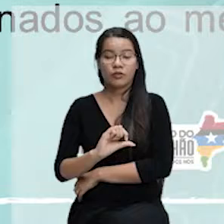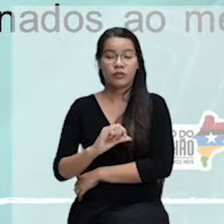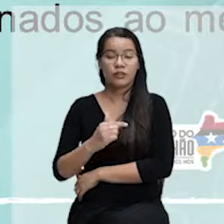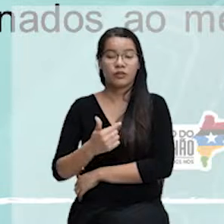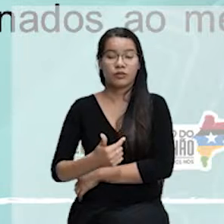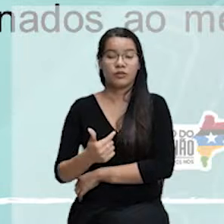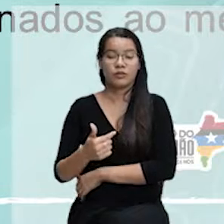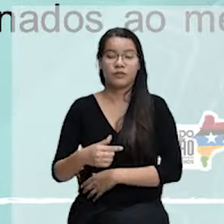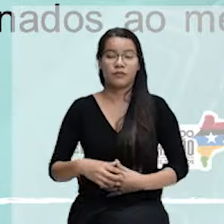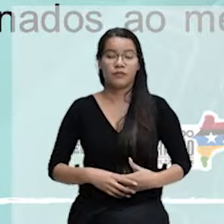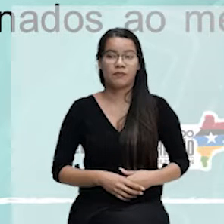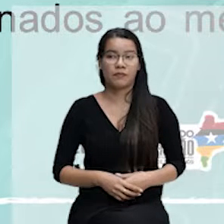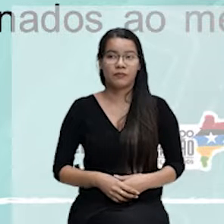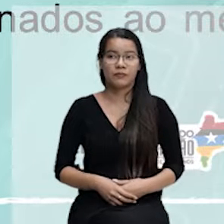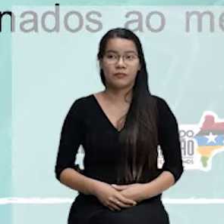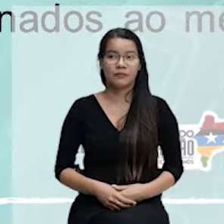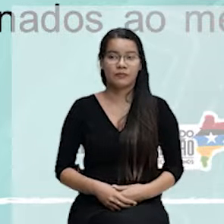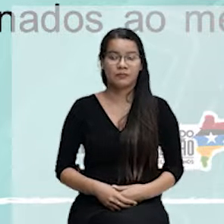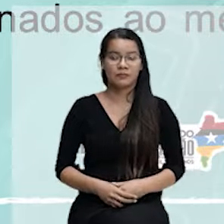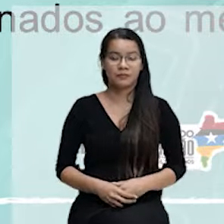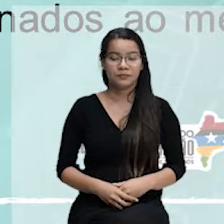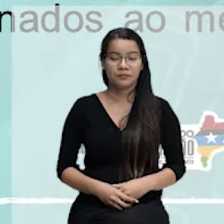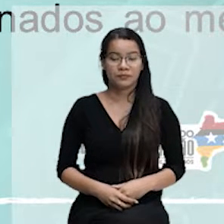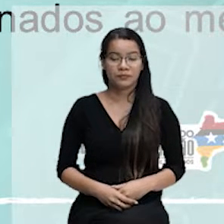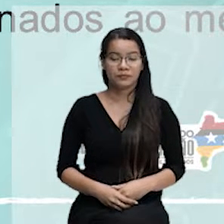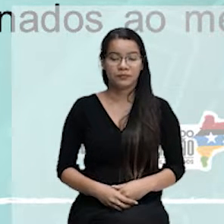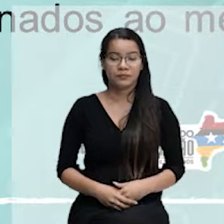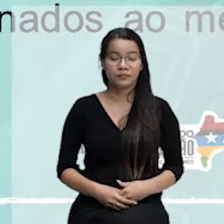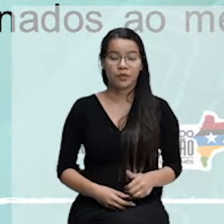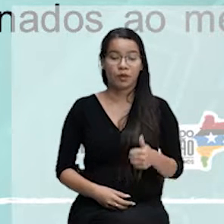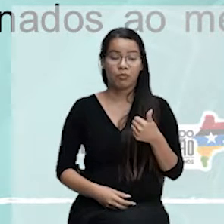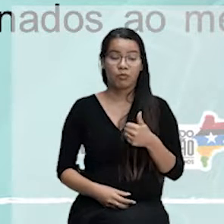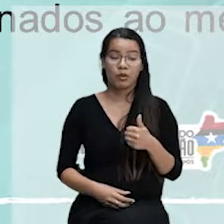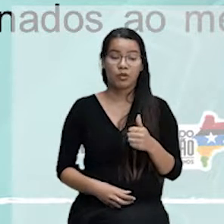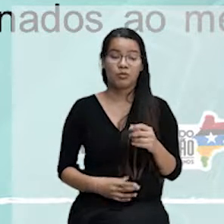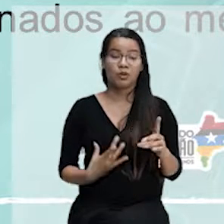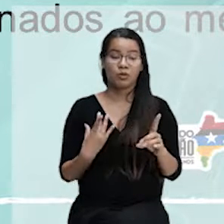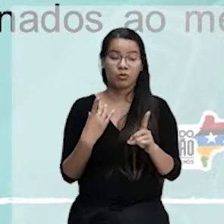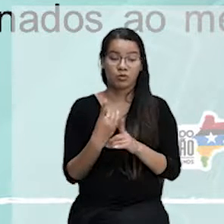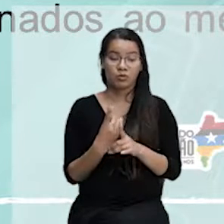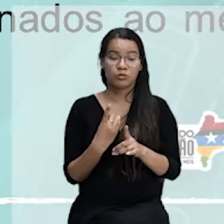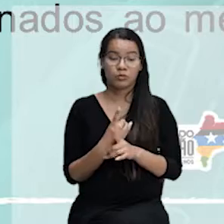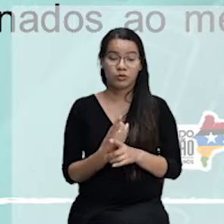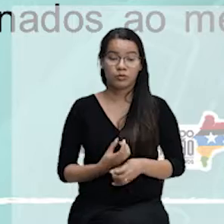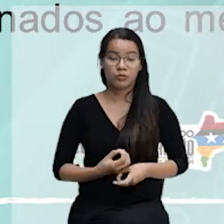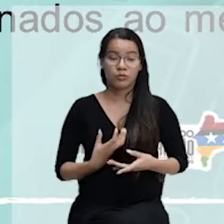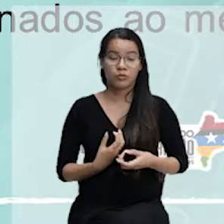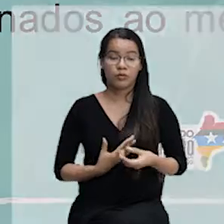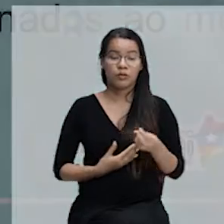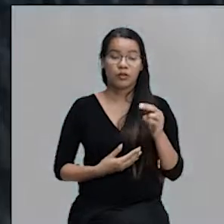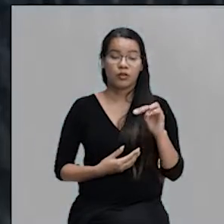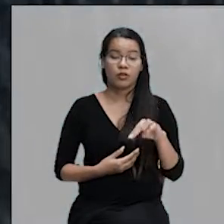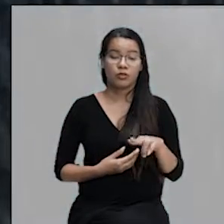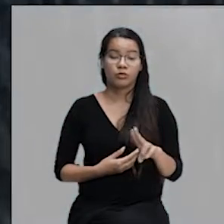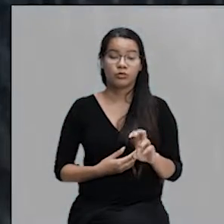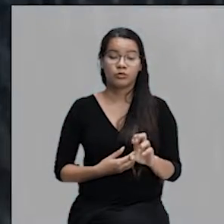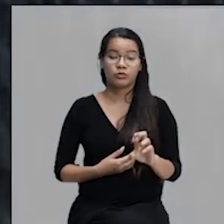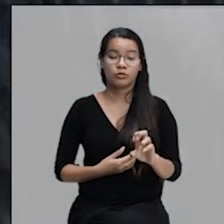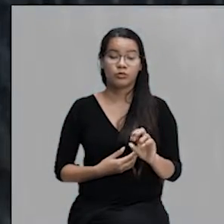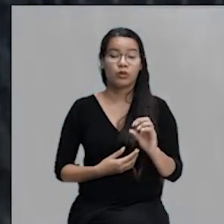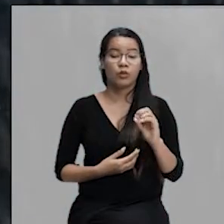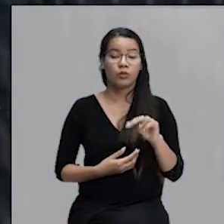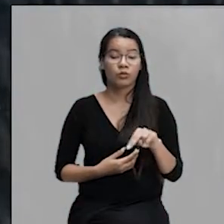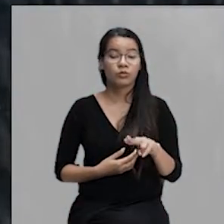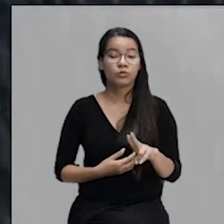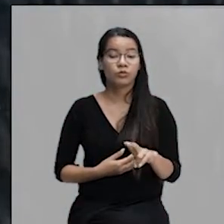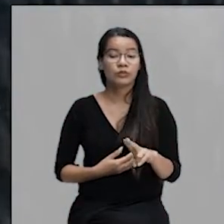em 1992, beleza? Entendeu? Rio 92. Primeiro grande encontro promovido pela ONU desde